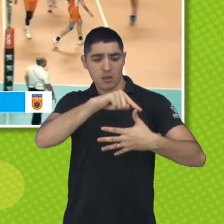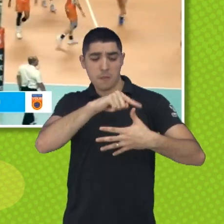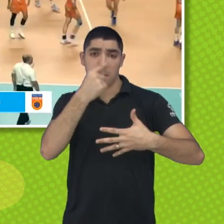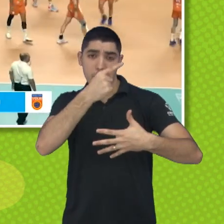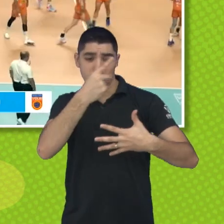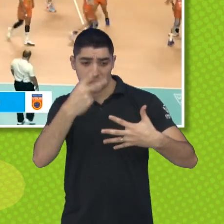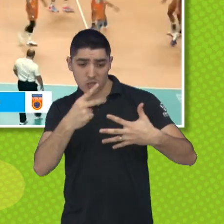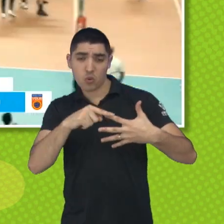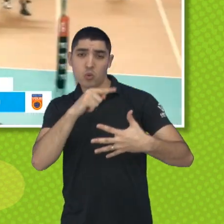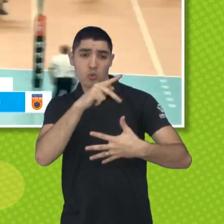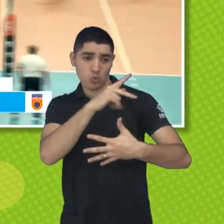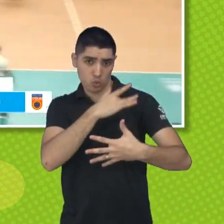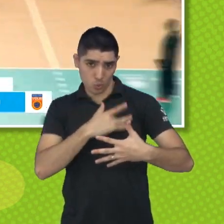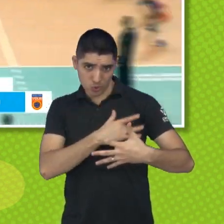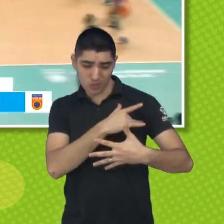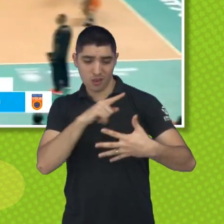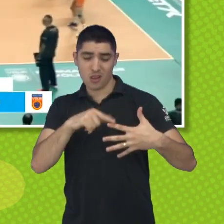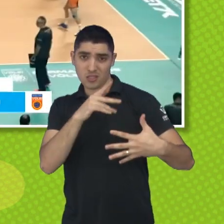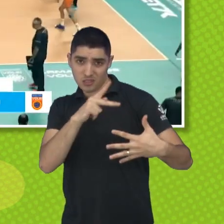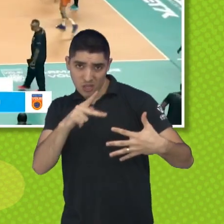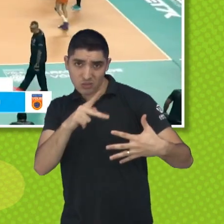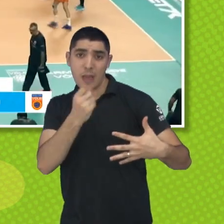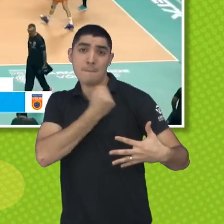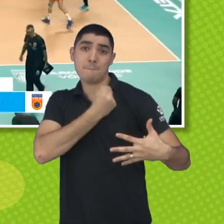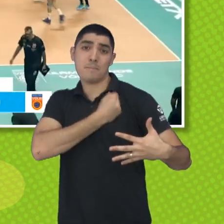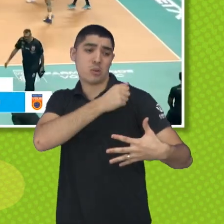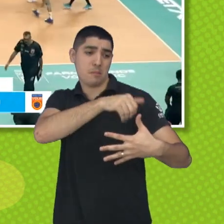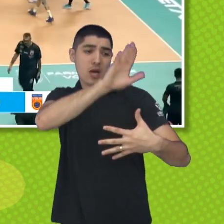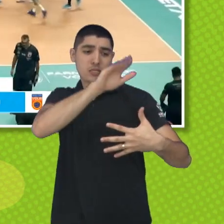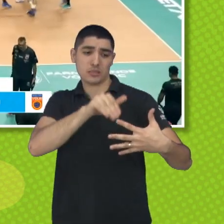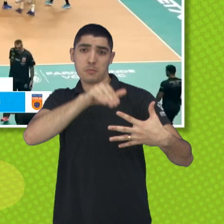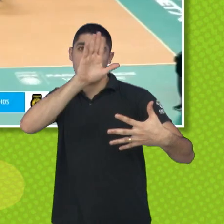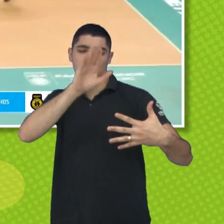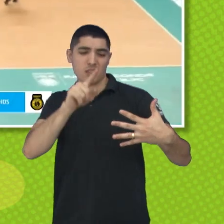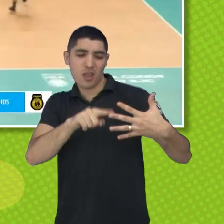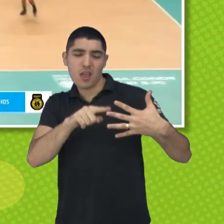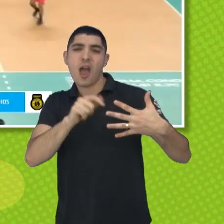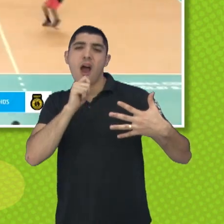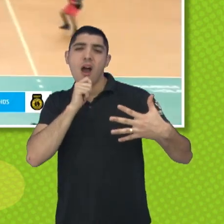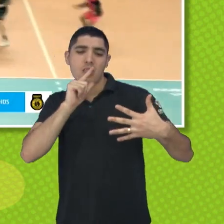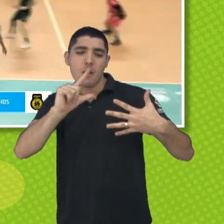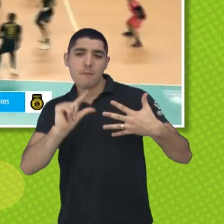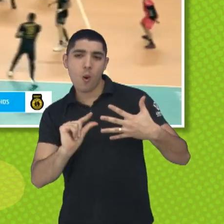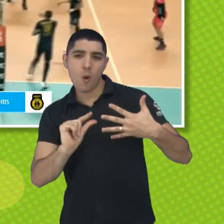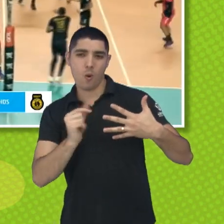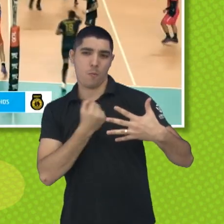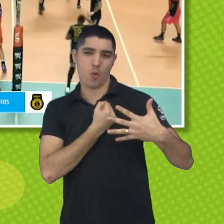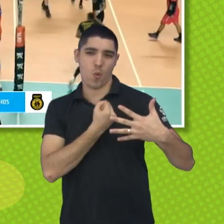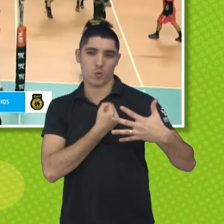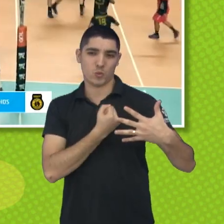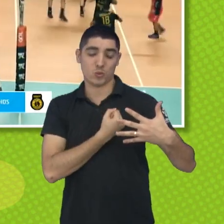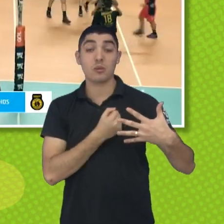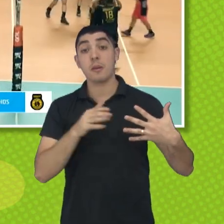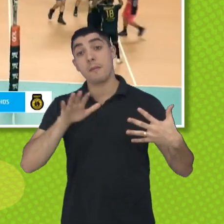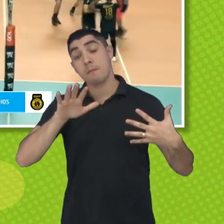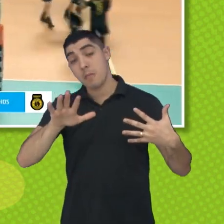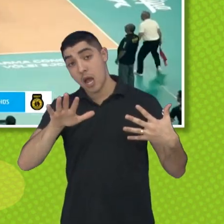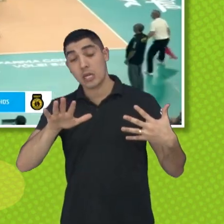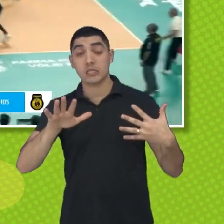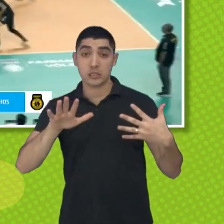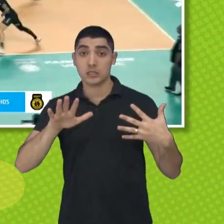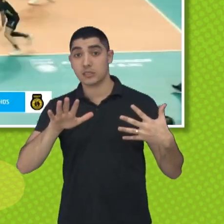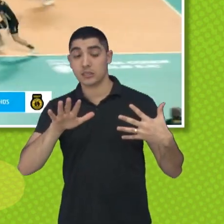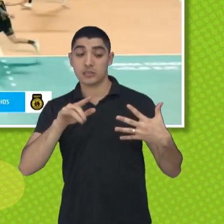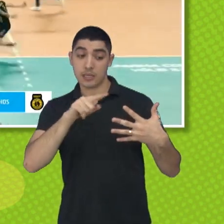colocado, Cruzeiro e São José, então tem uma vantagem entre o segundo e o terceiro lugar. Mas pode